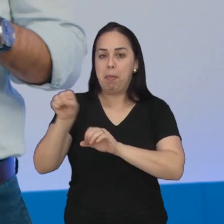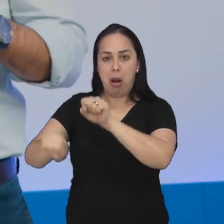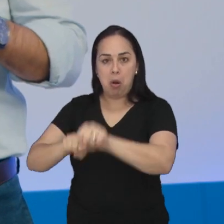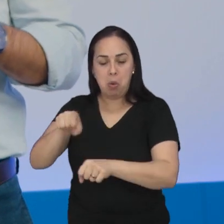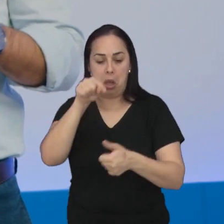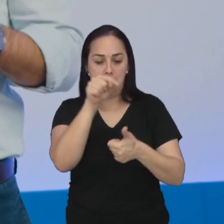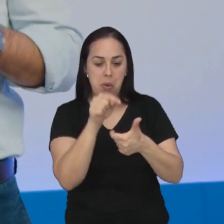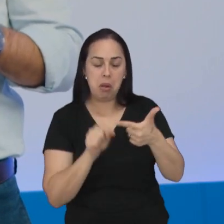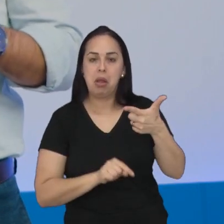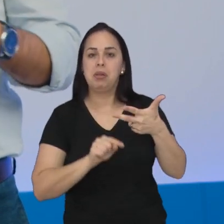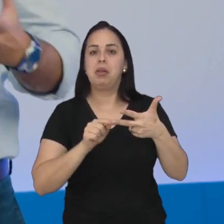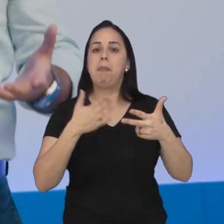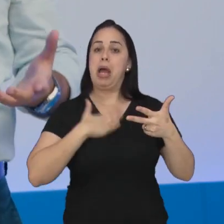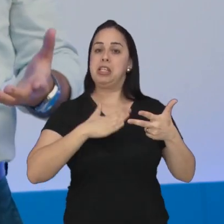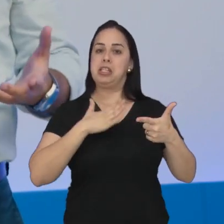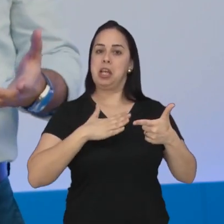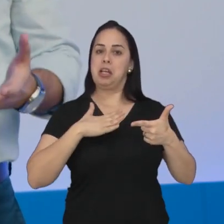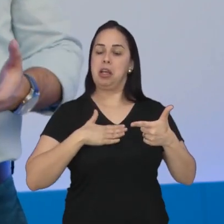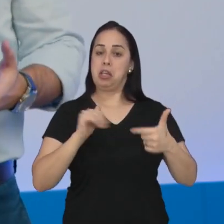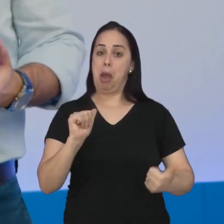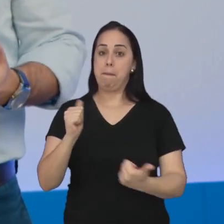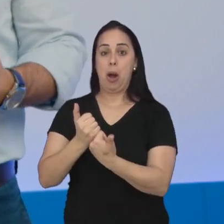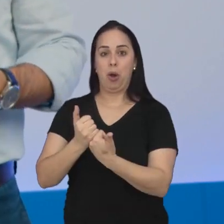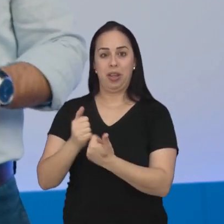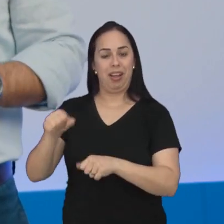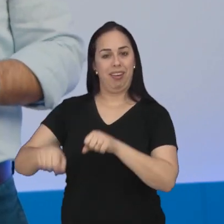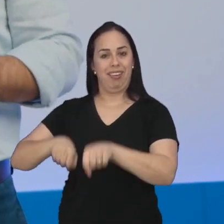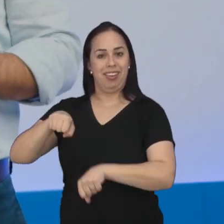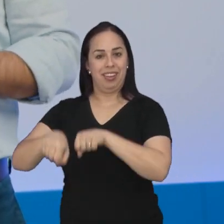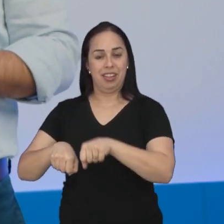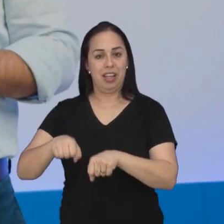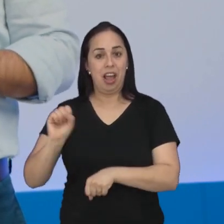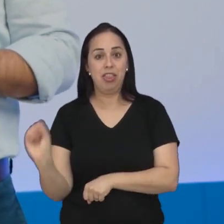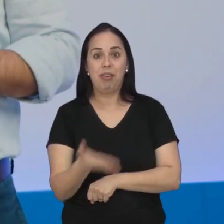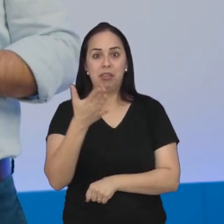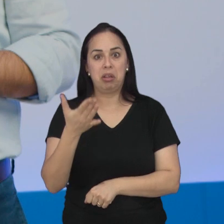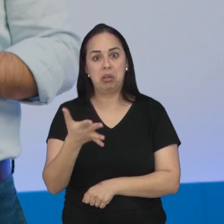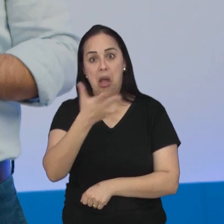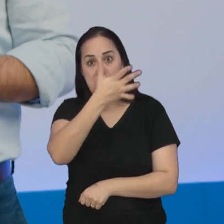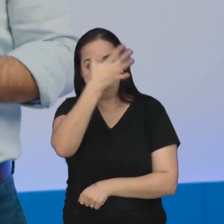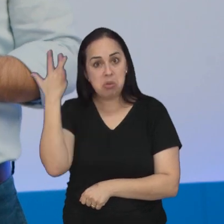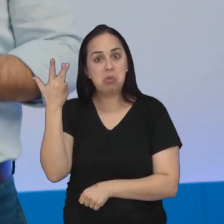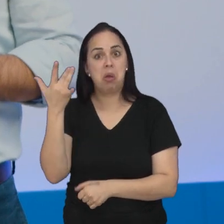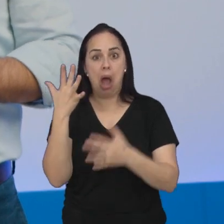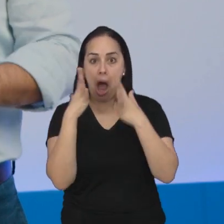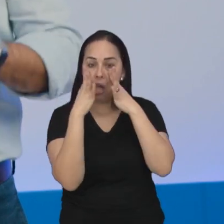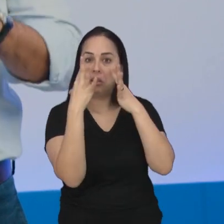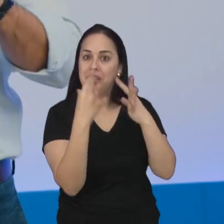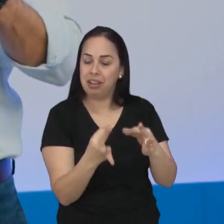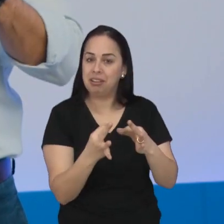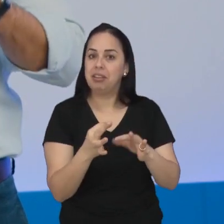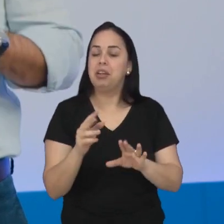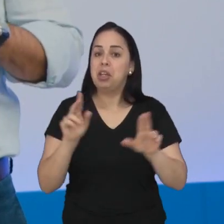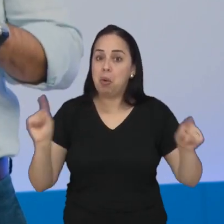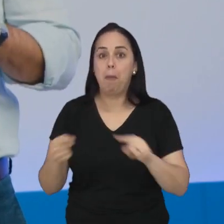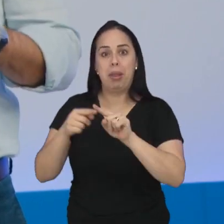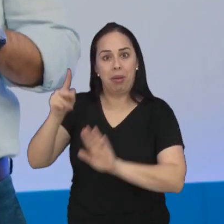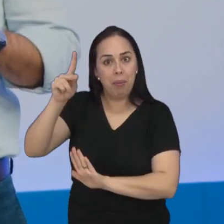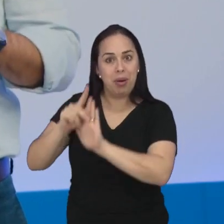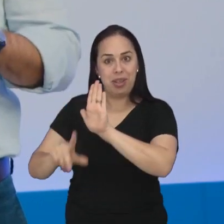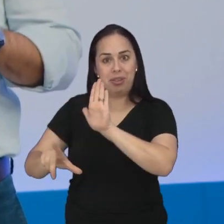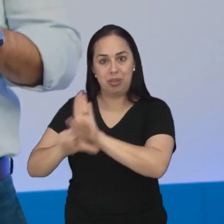próprio, com vários serviços para descanso e também apoio durante o pedal. A novidade chamou a atenção e virou até mesmo um projeto de